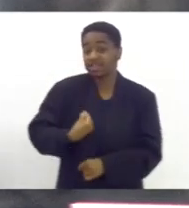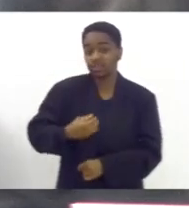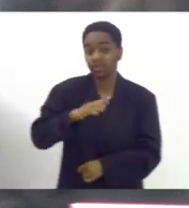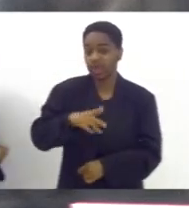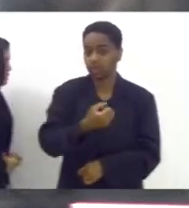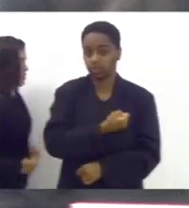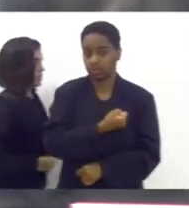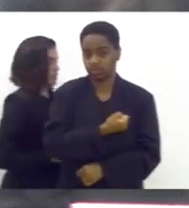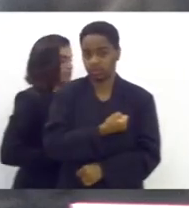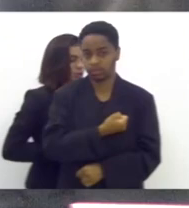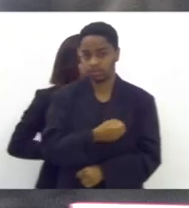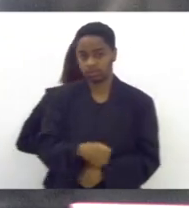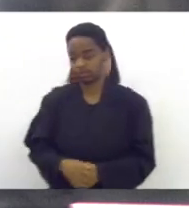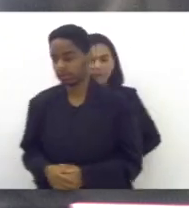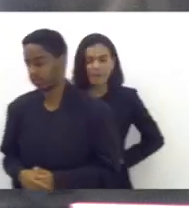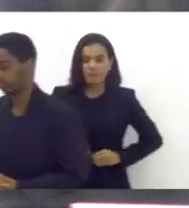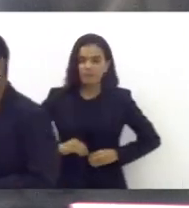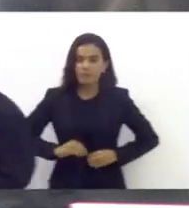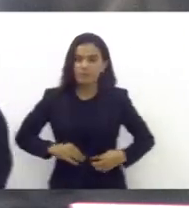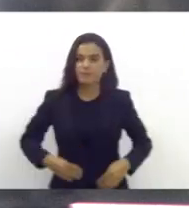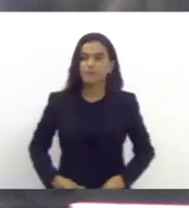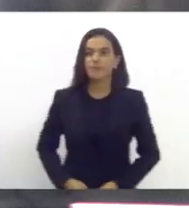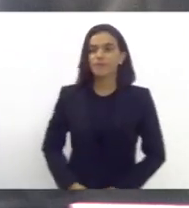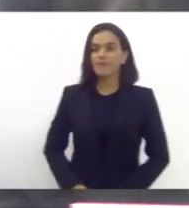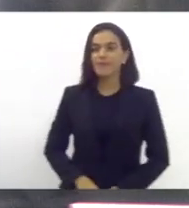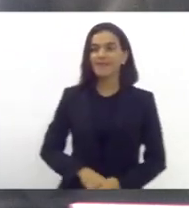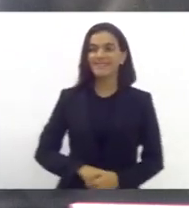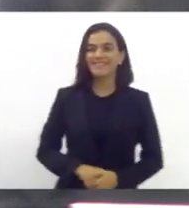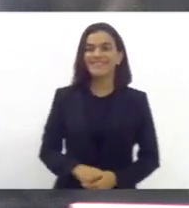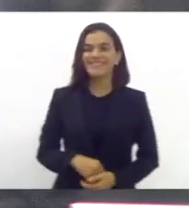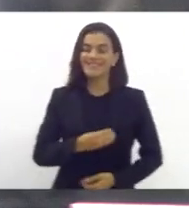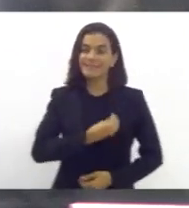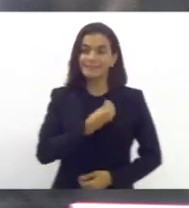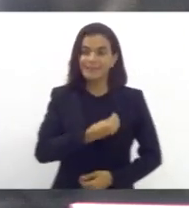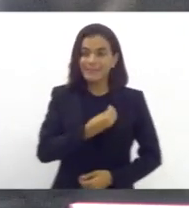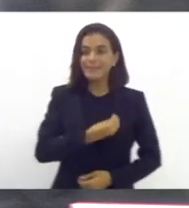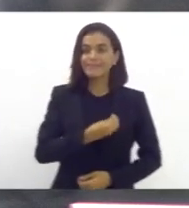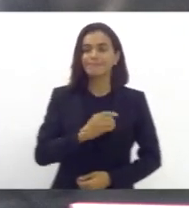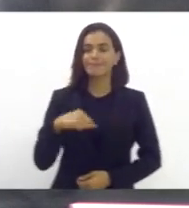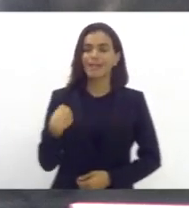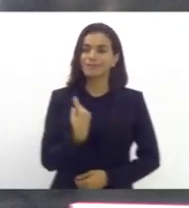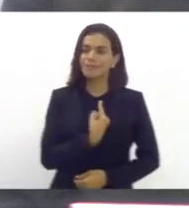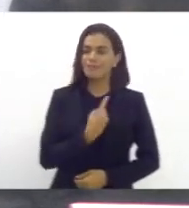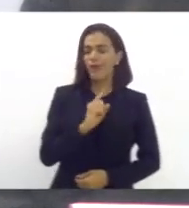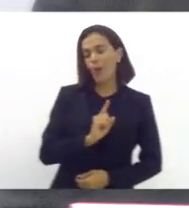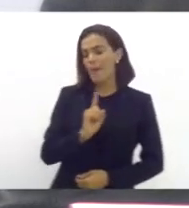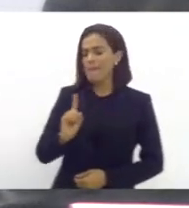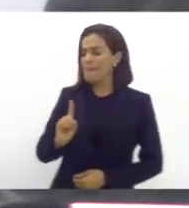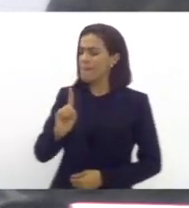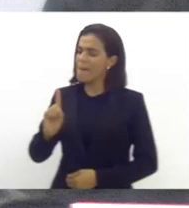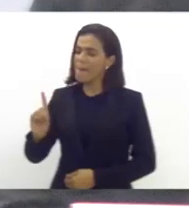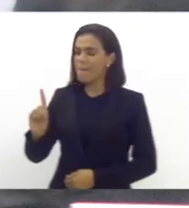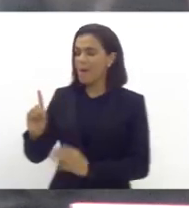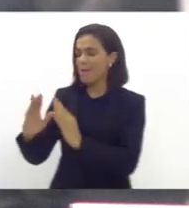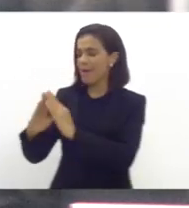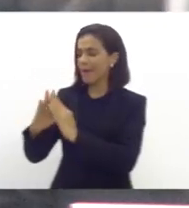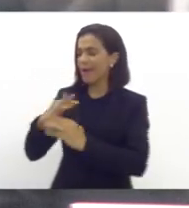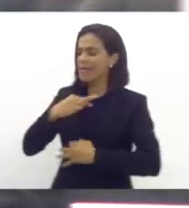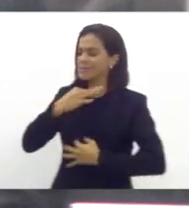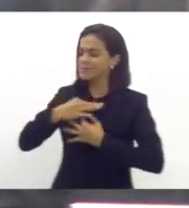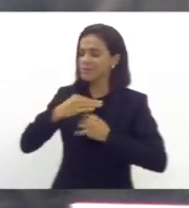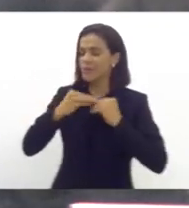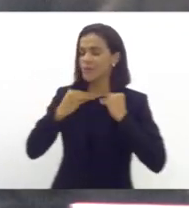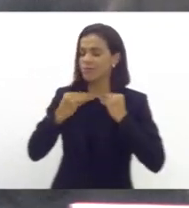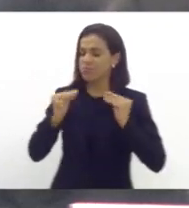são vidas que a gente vai sair daqui eu vou chegar em casa vou tirar minha gravata tomar um